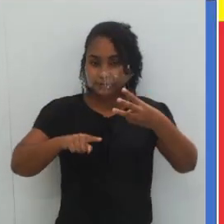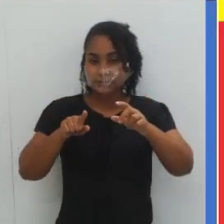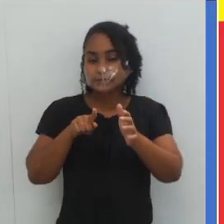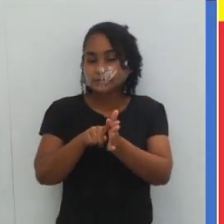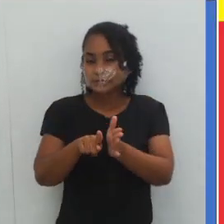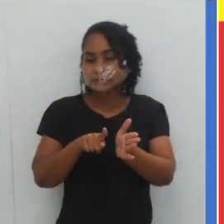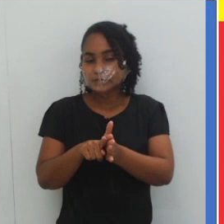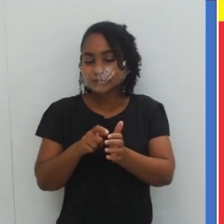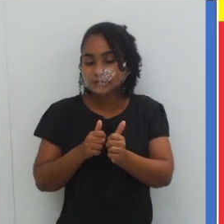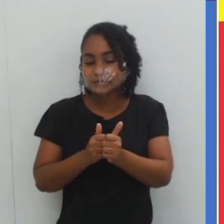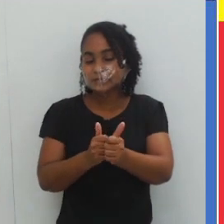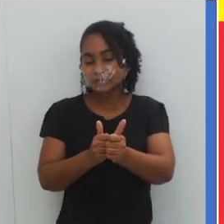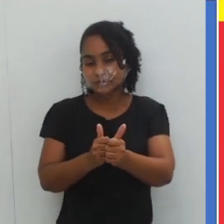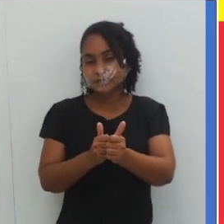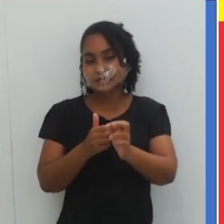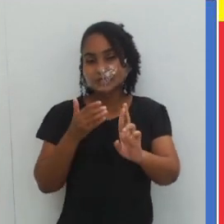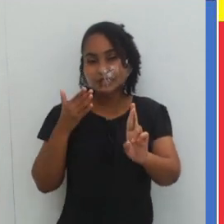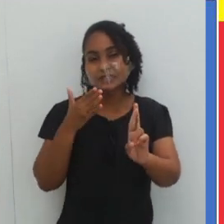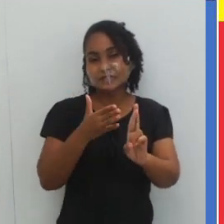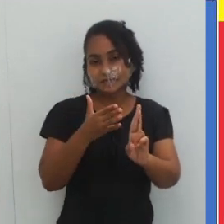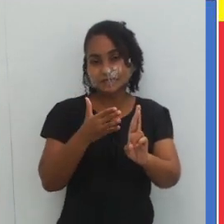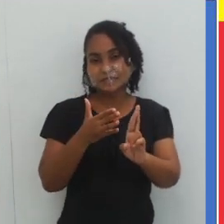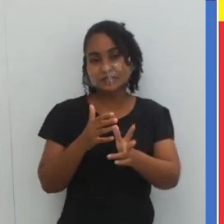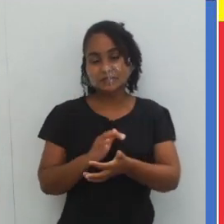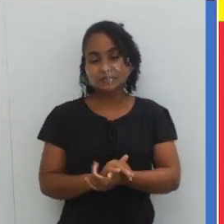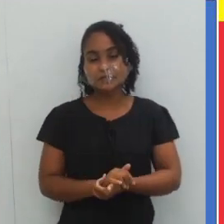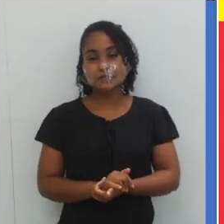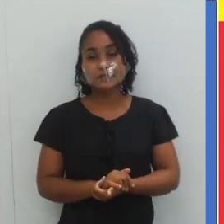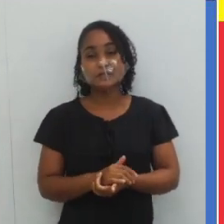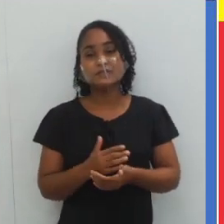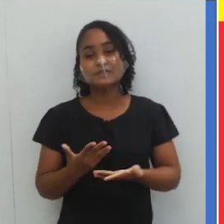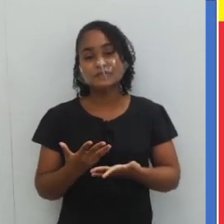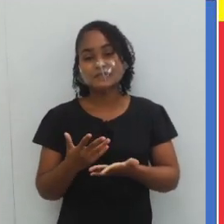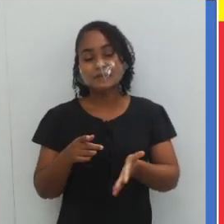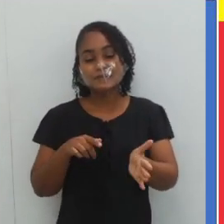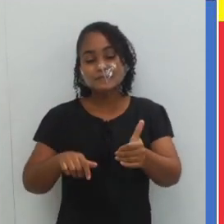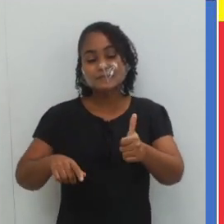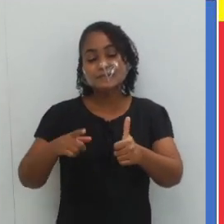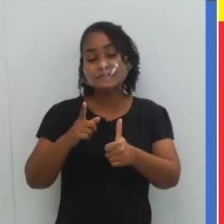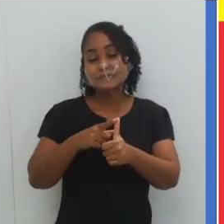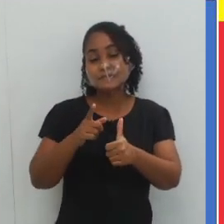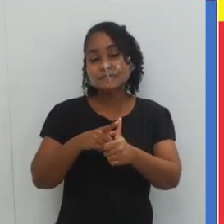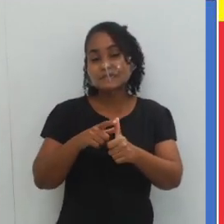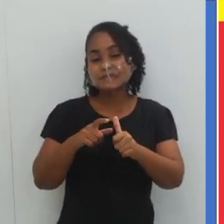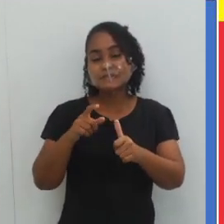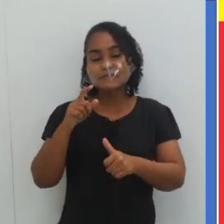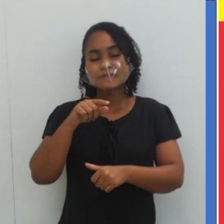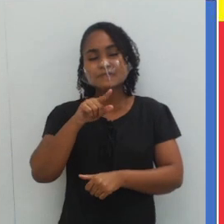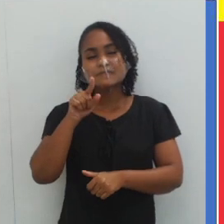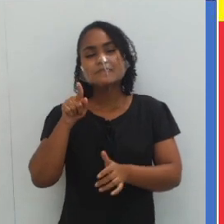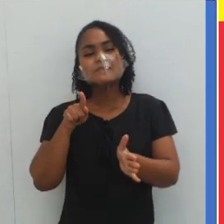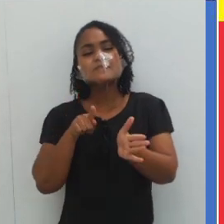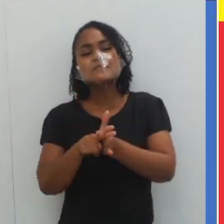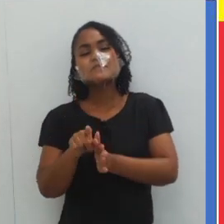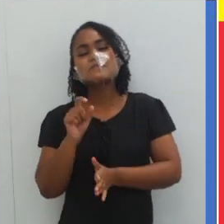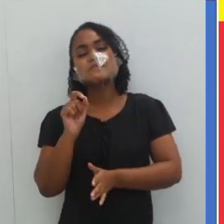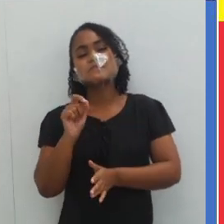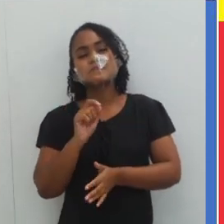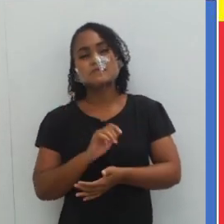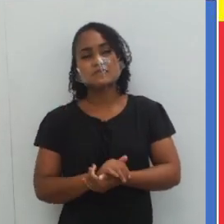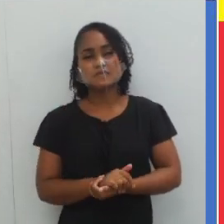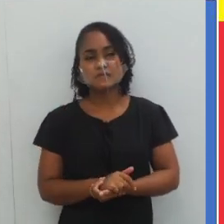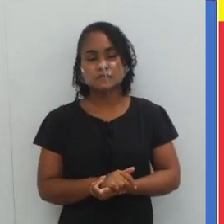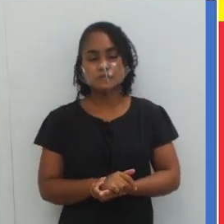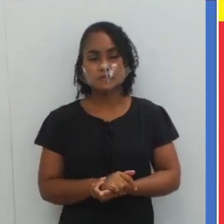3 perguntas guias, né? Ou guide. Então a primeira pergunta para você entender o Past